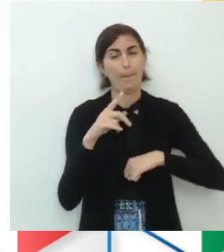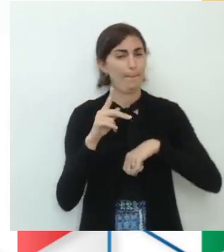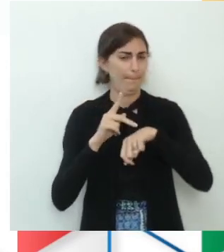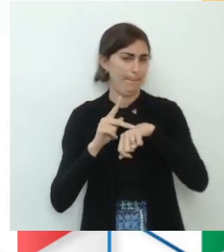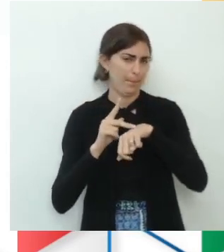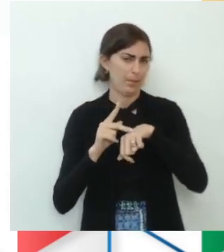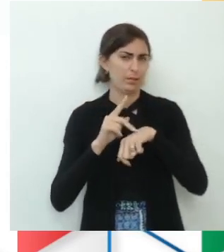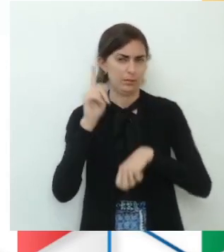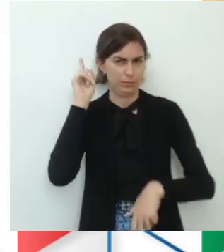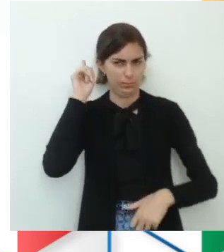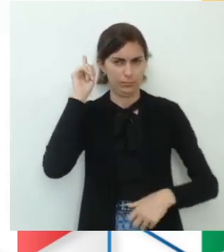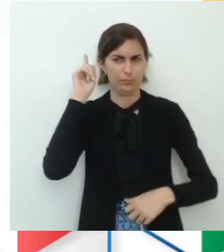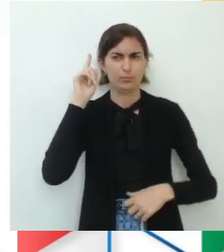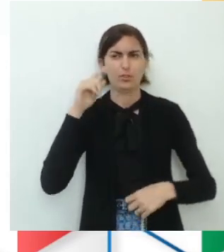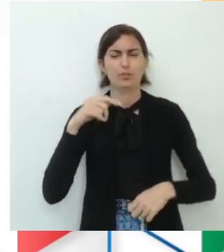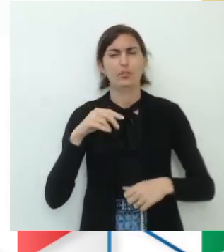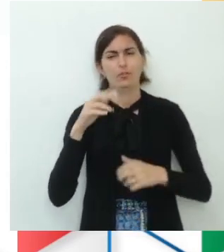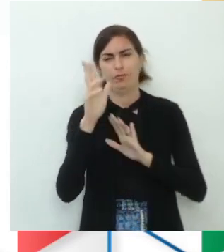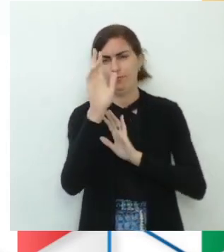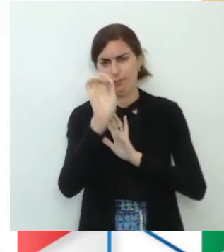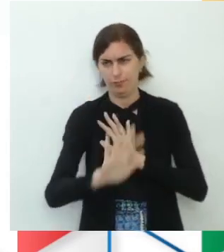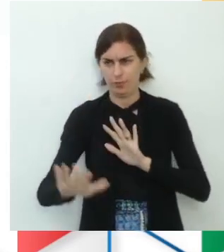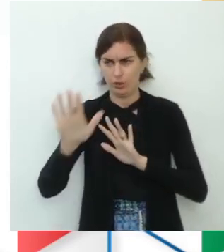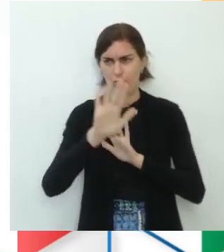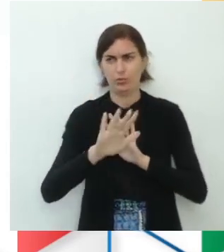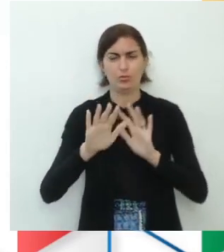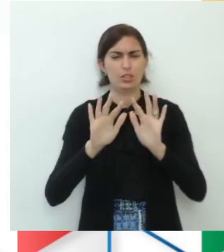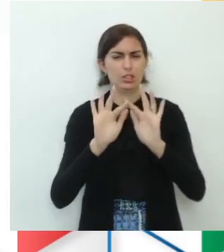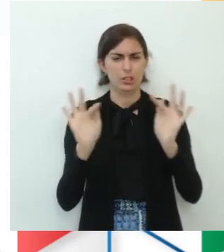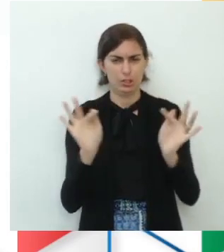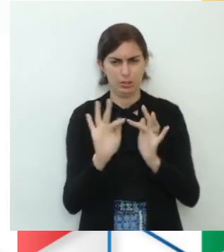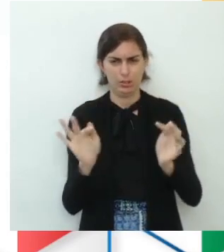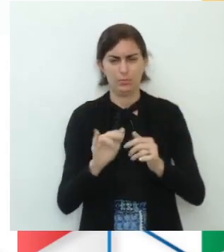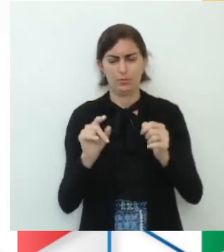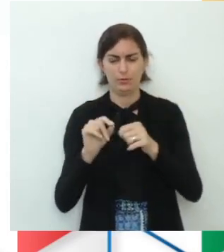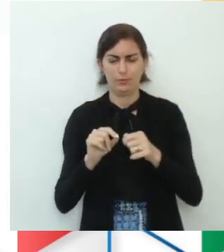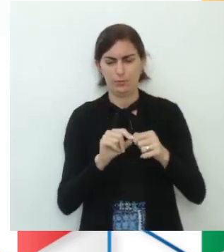Figura plana, fechada,